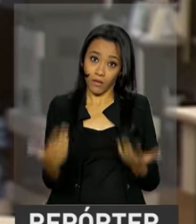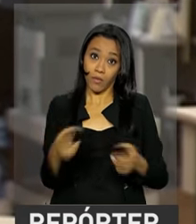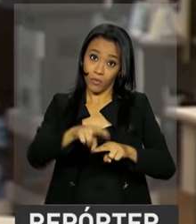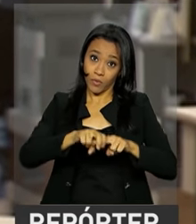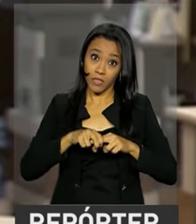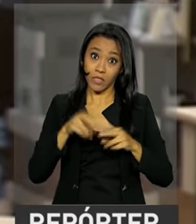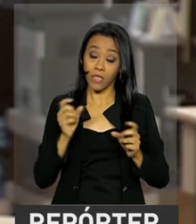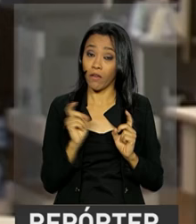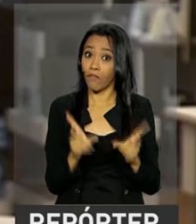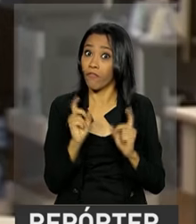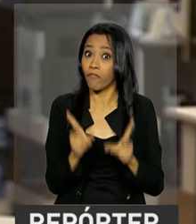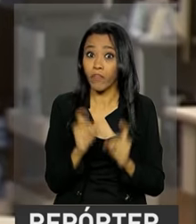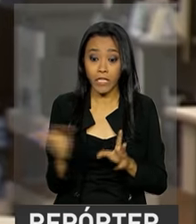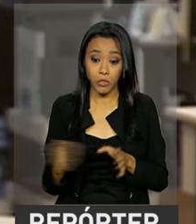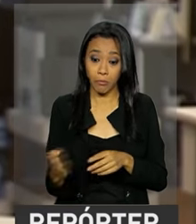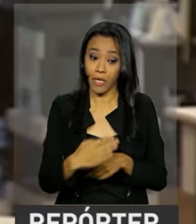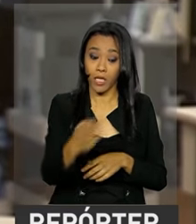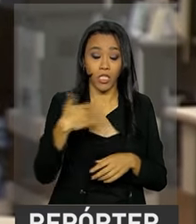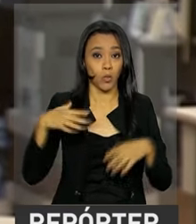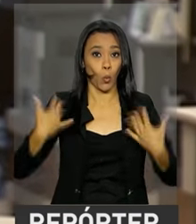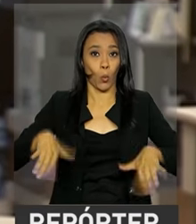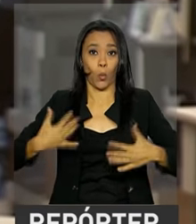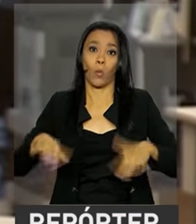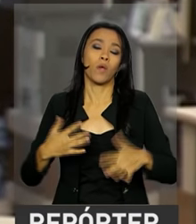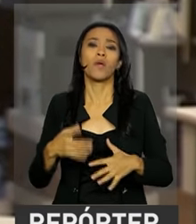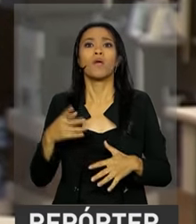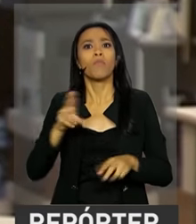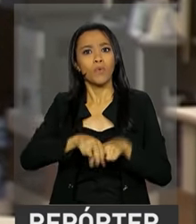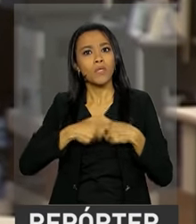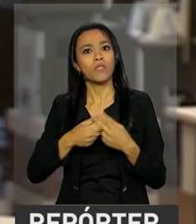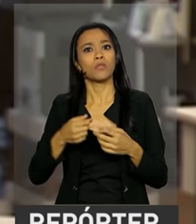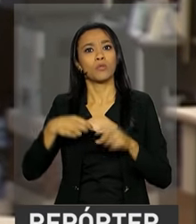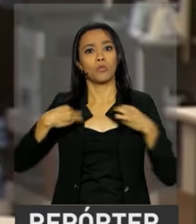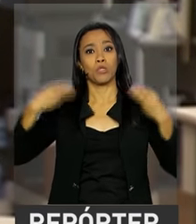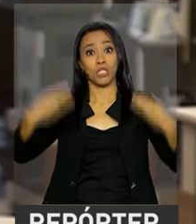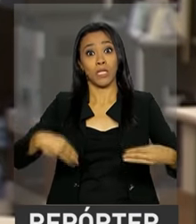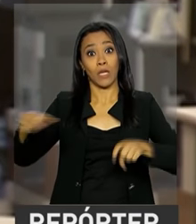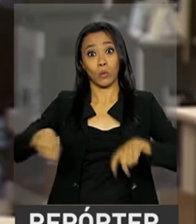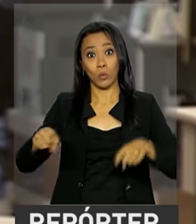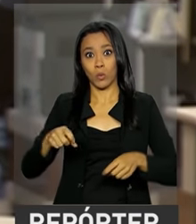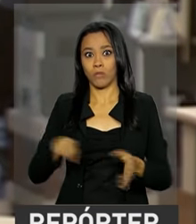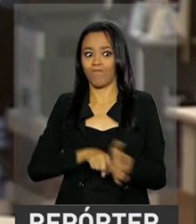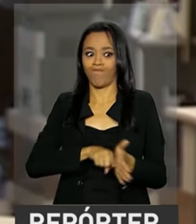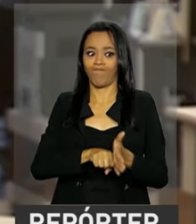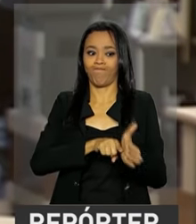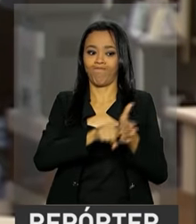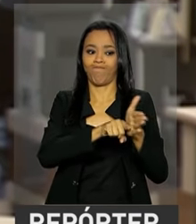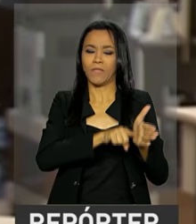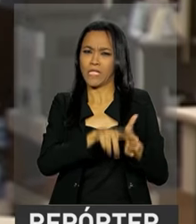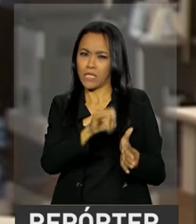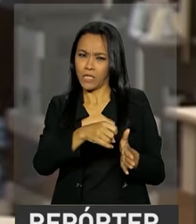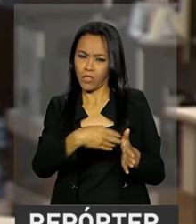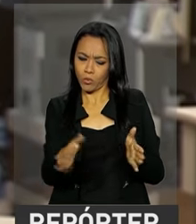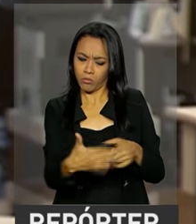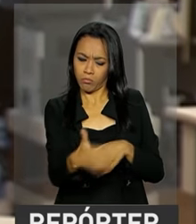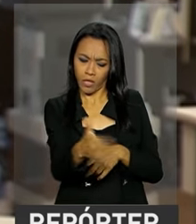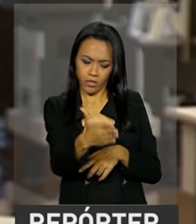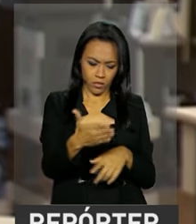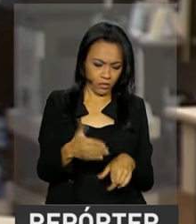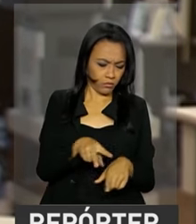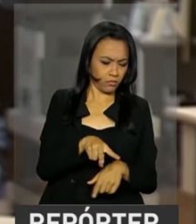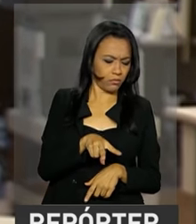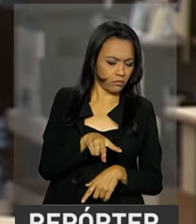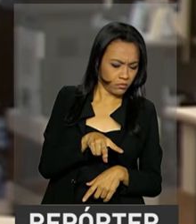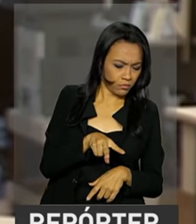da Agricultura reforça a fiscalização desses produtos. O que se apura é se os peixes que estão dentro das embalagens são da espécie